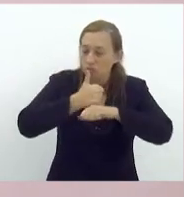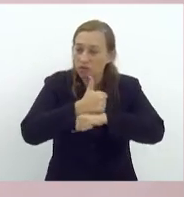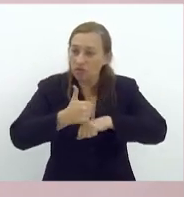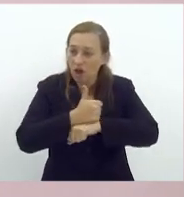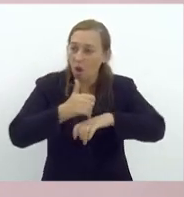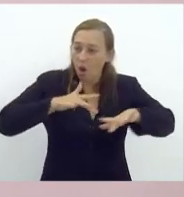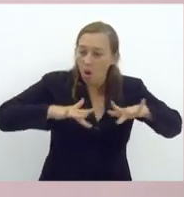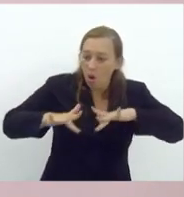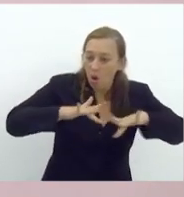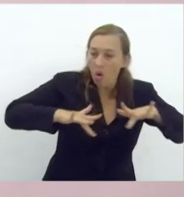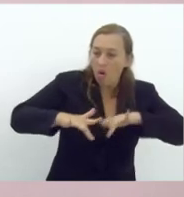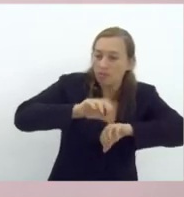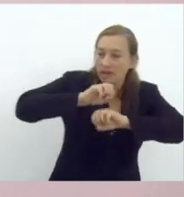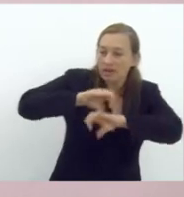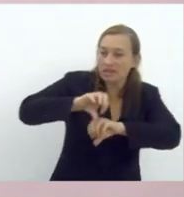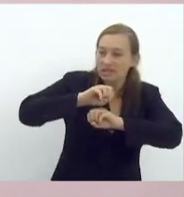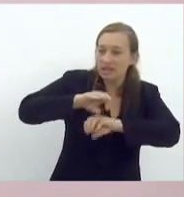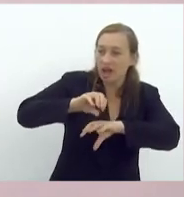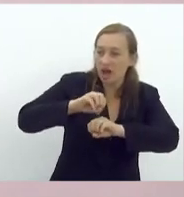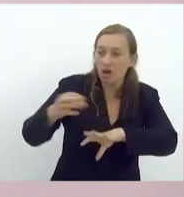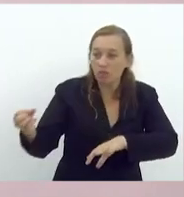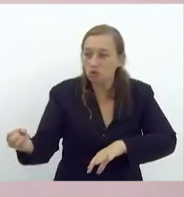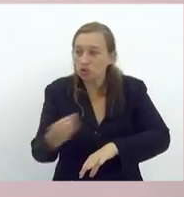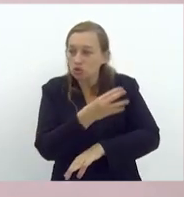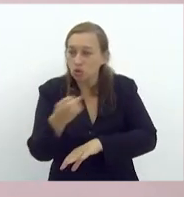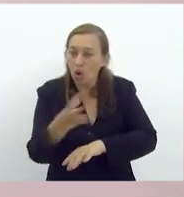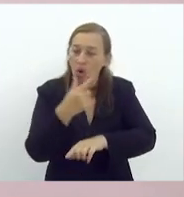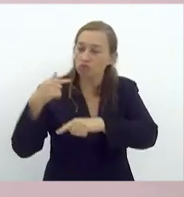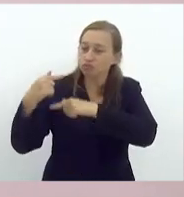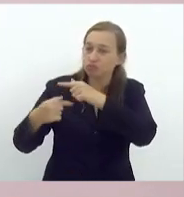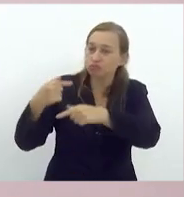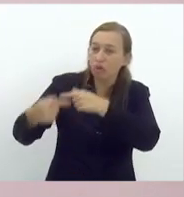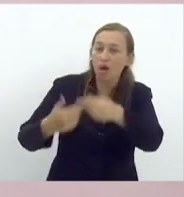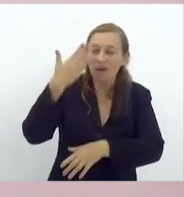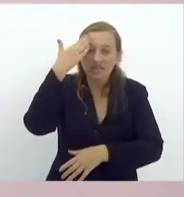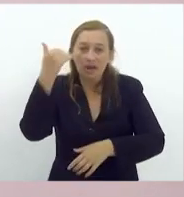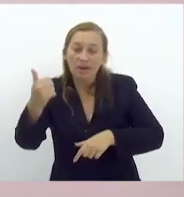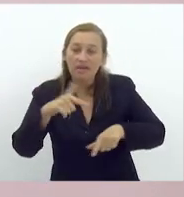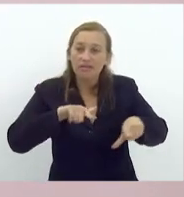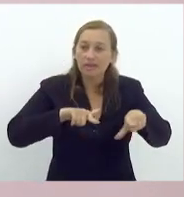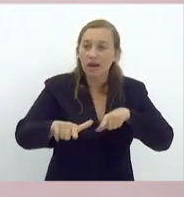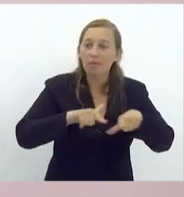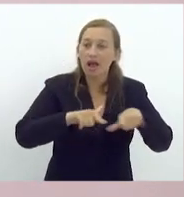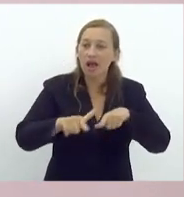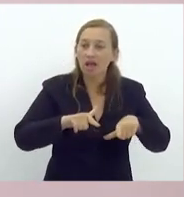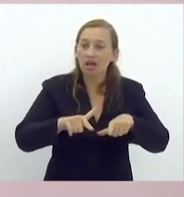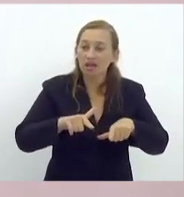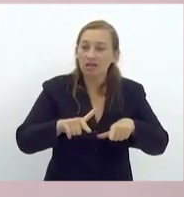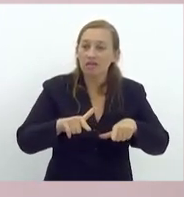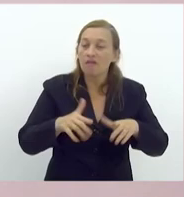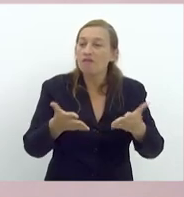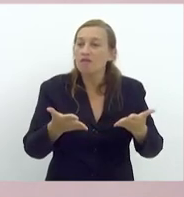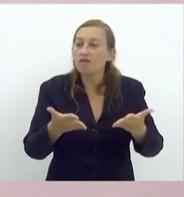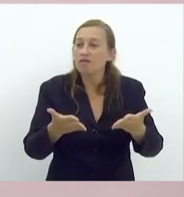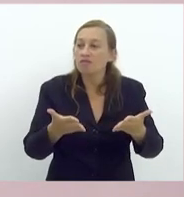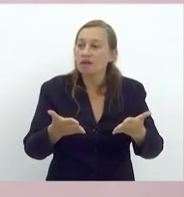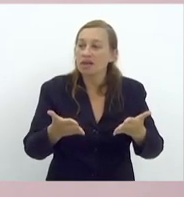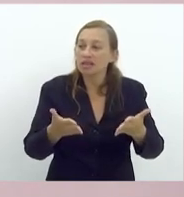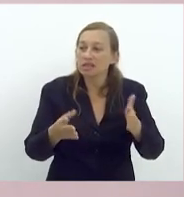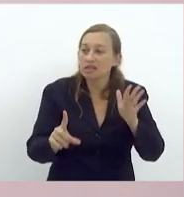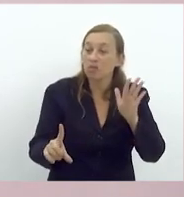para dar aula para nova geração para saber trabalhar fazer uma forma legal